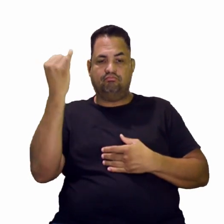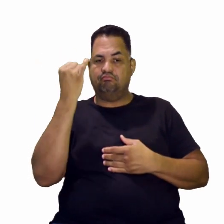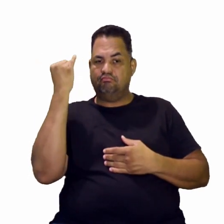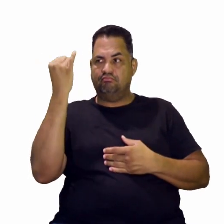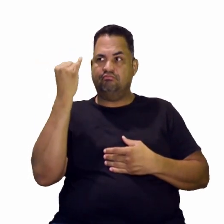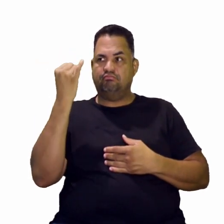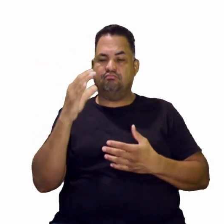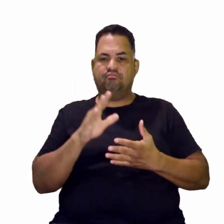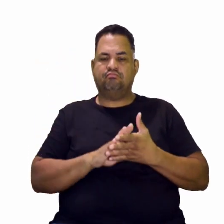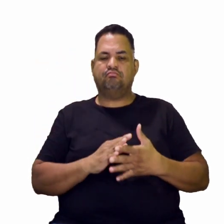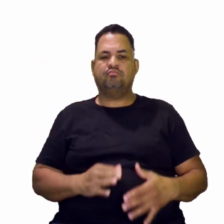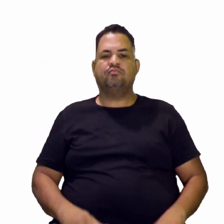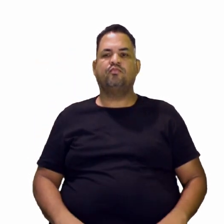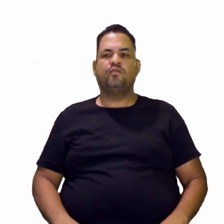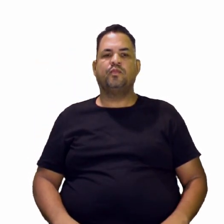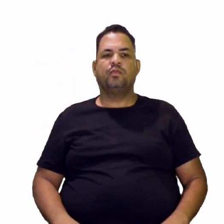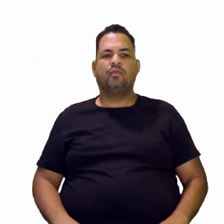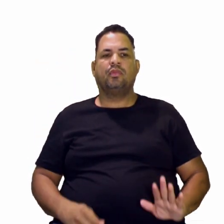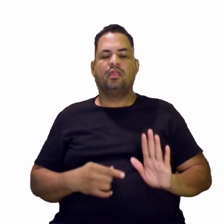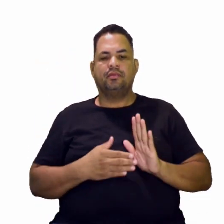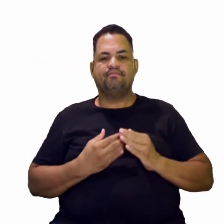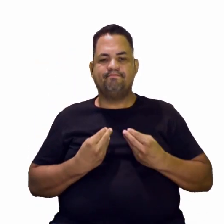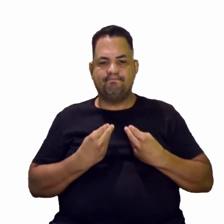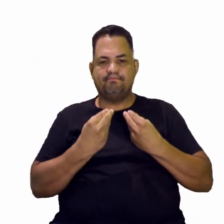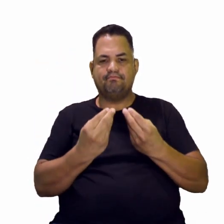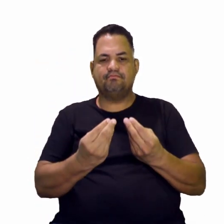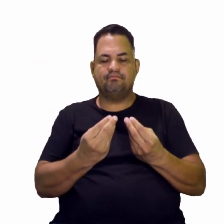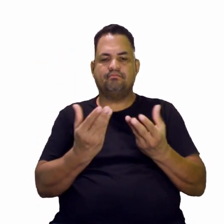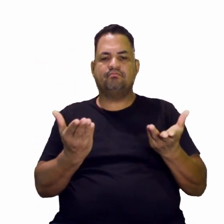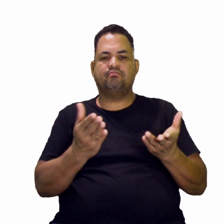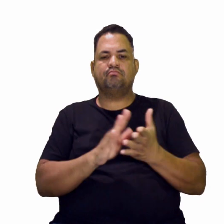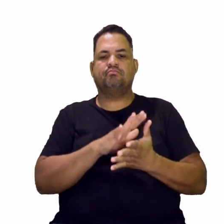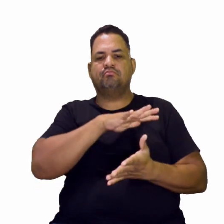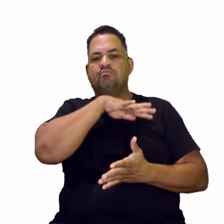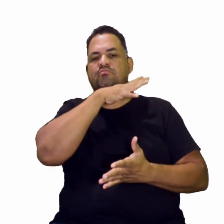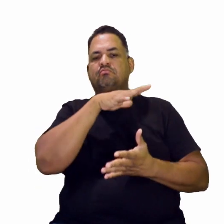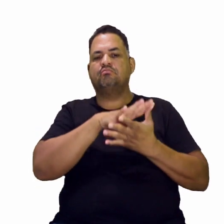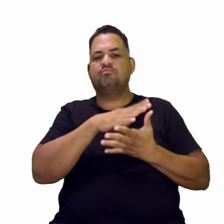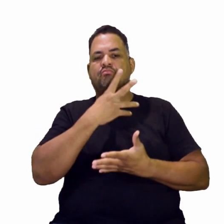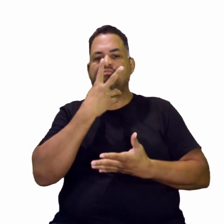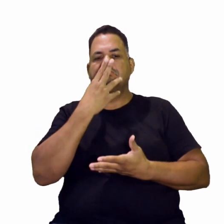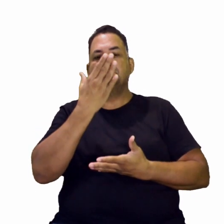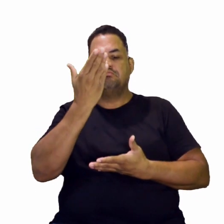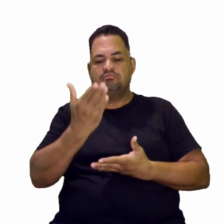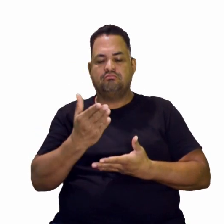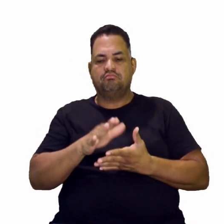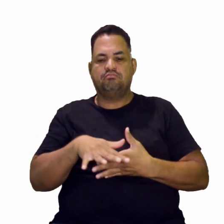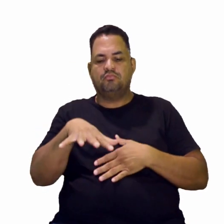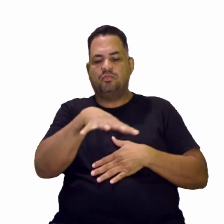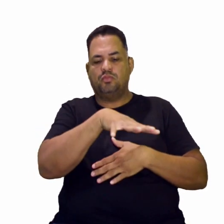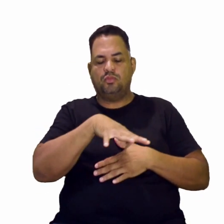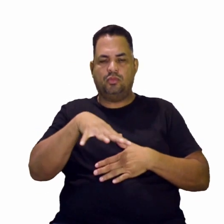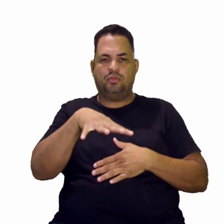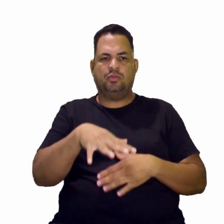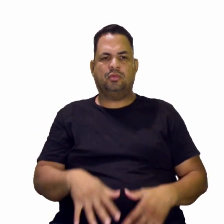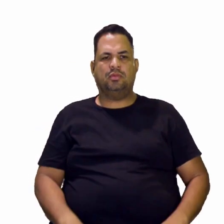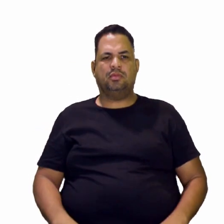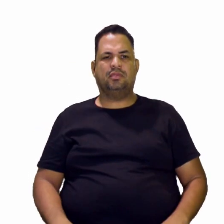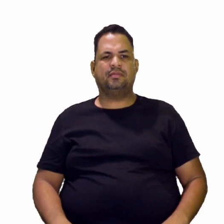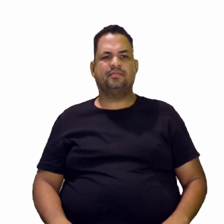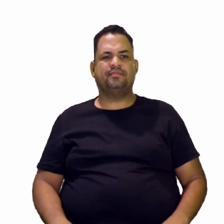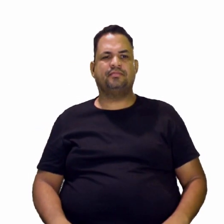importante você oferecer para o animal um ambiente que se pareça com o dele, né? Originalmente falando.